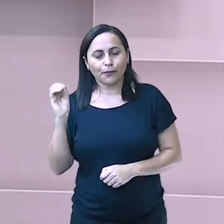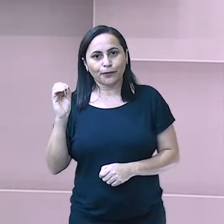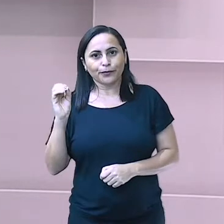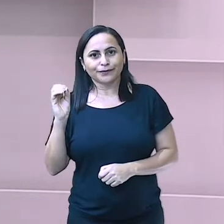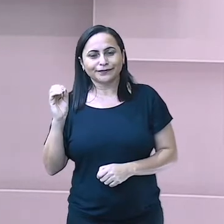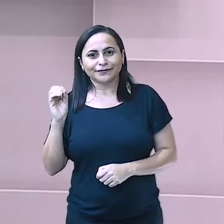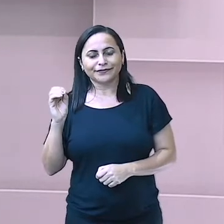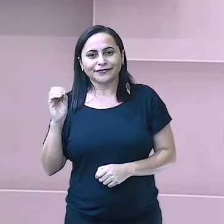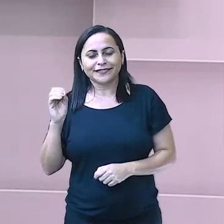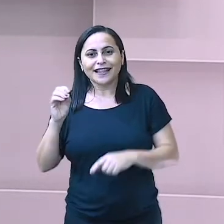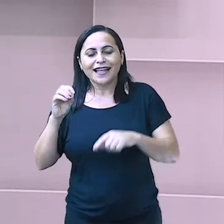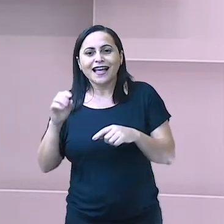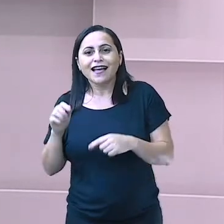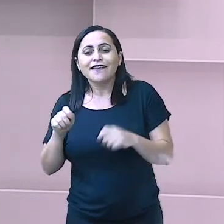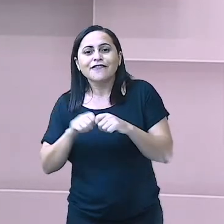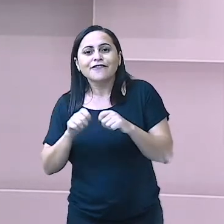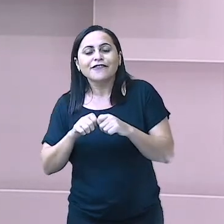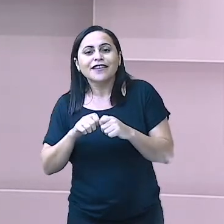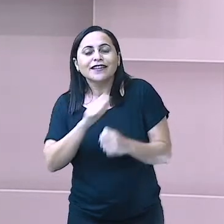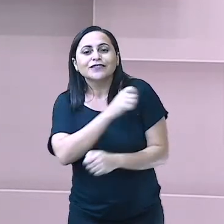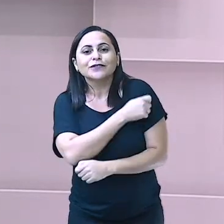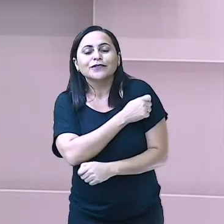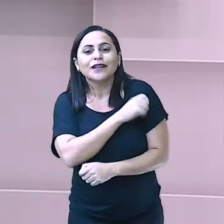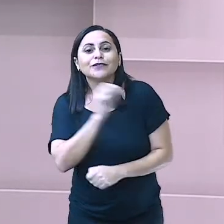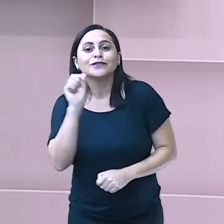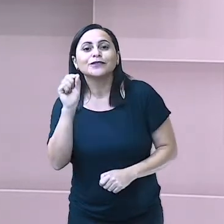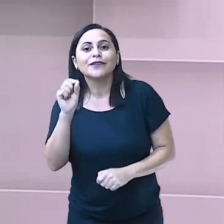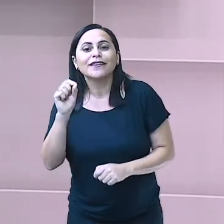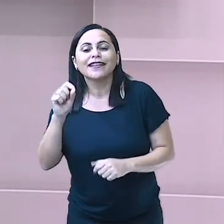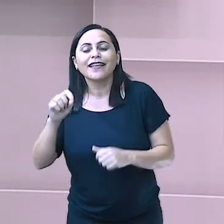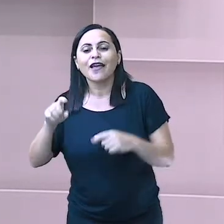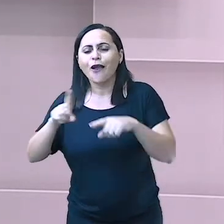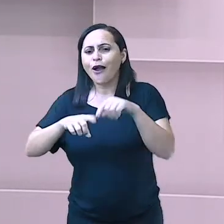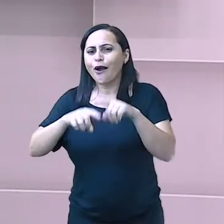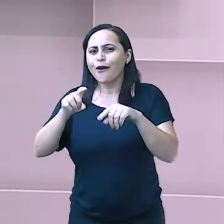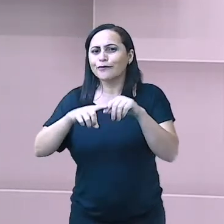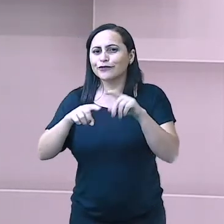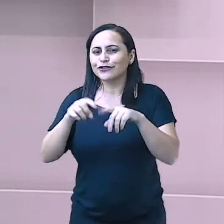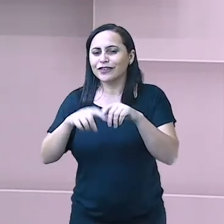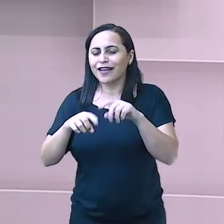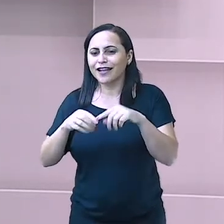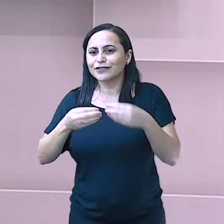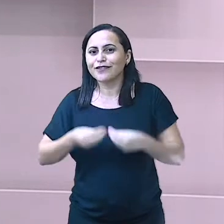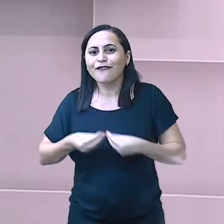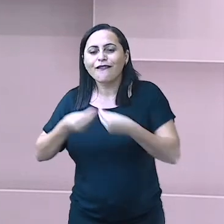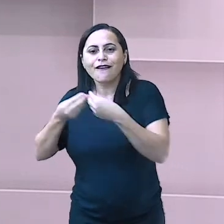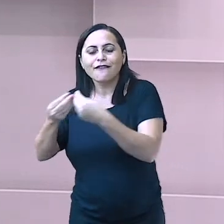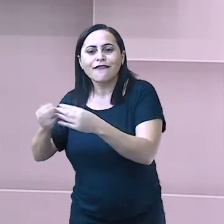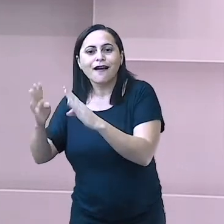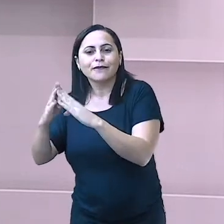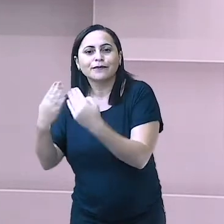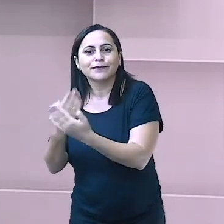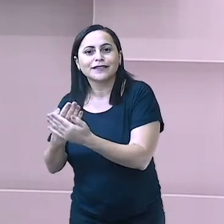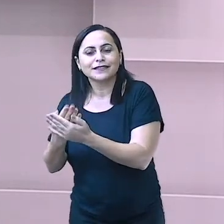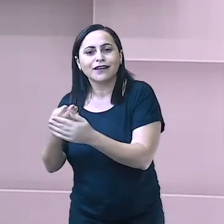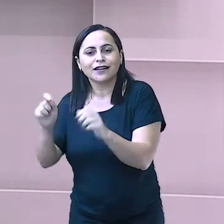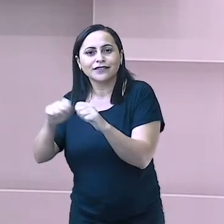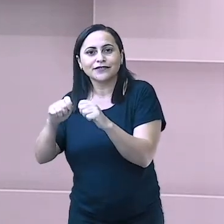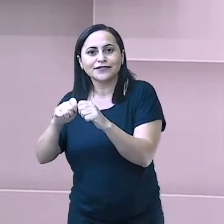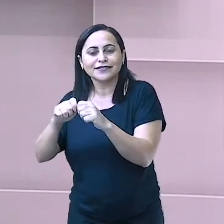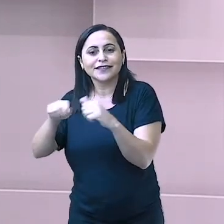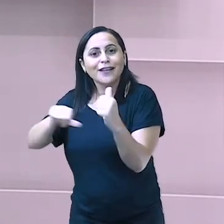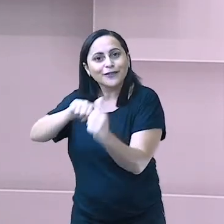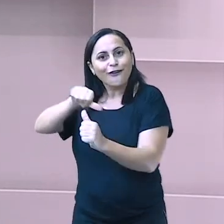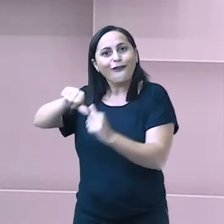e aí eles levaram, né, que eles não queriam mais, não iam utilizar mais, levaram para a escola para que eles pudessem fazer uma troca com